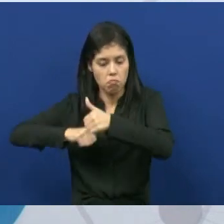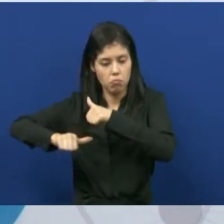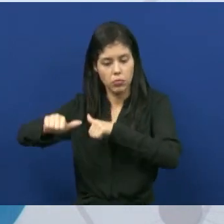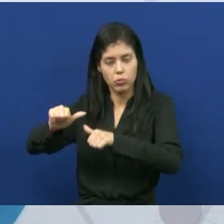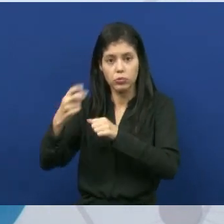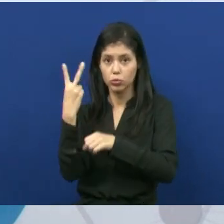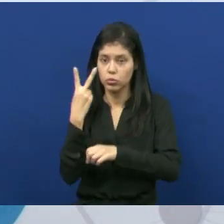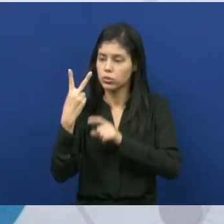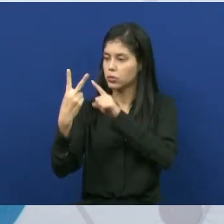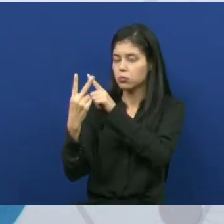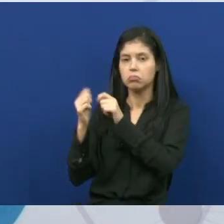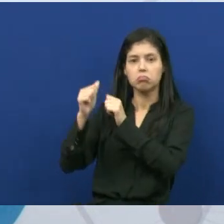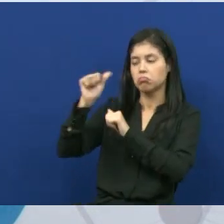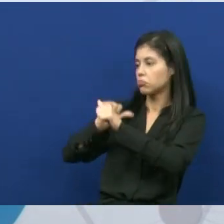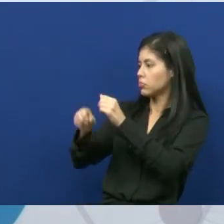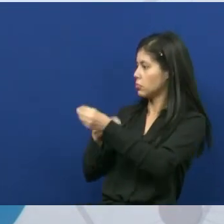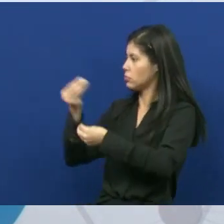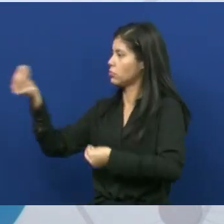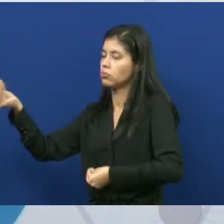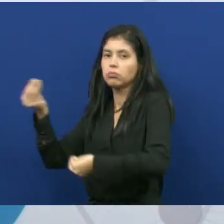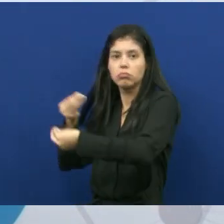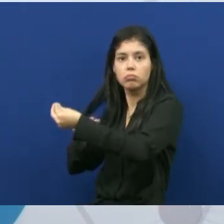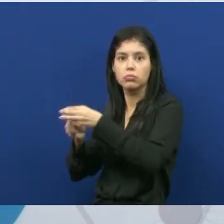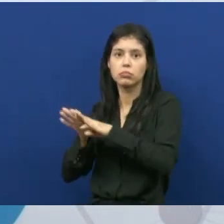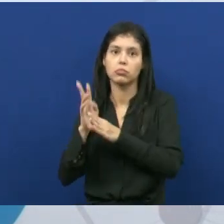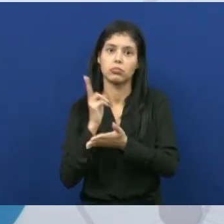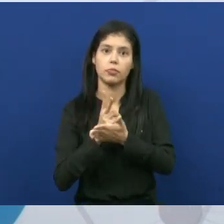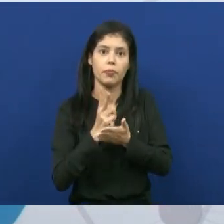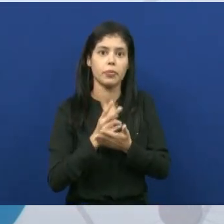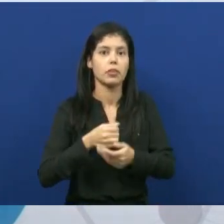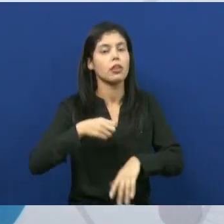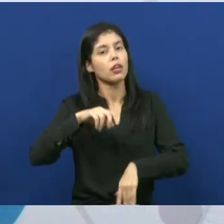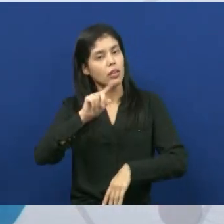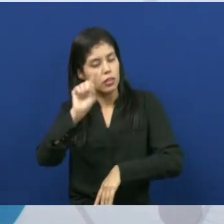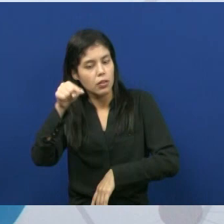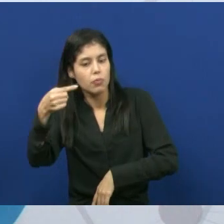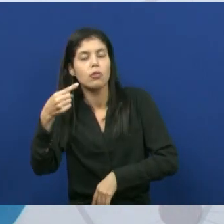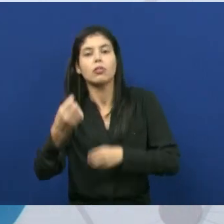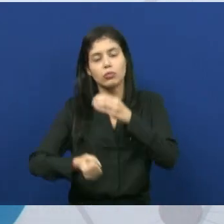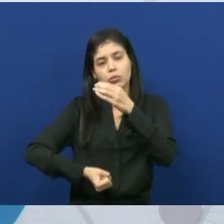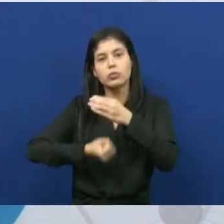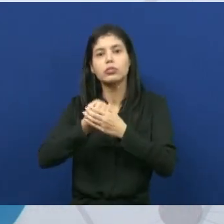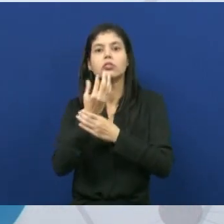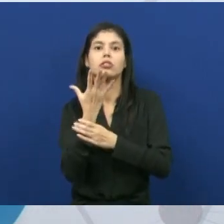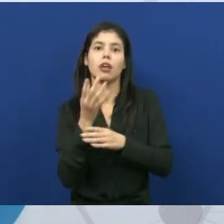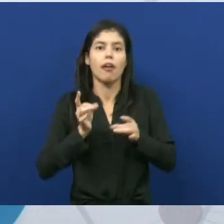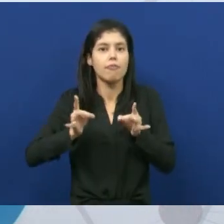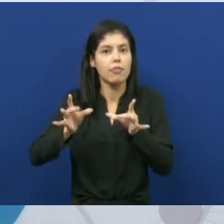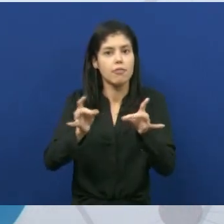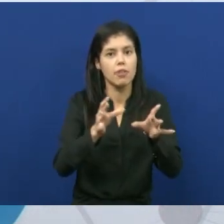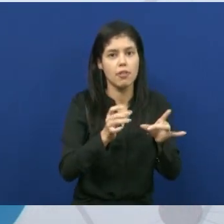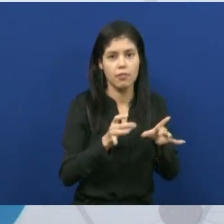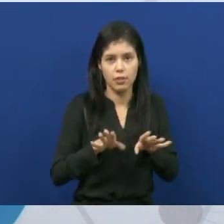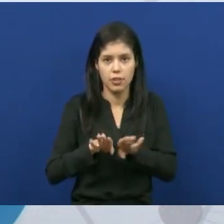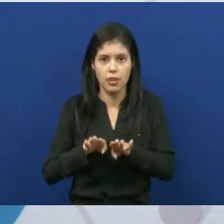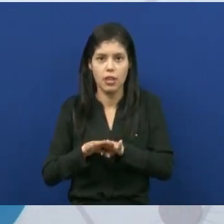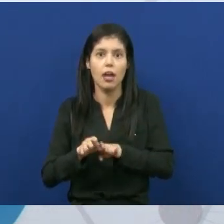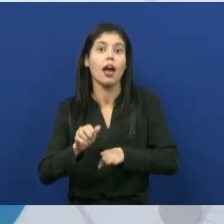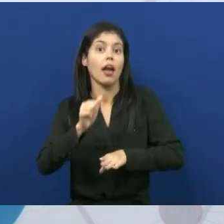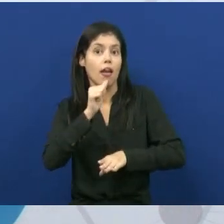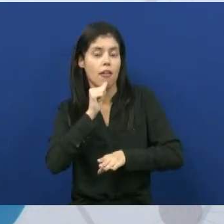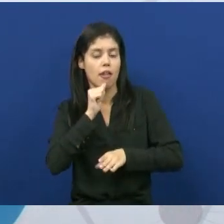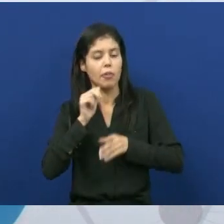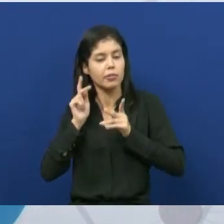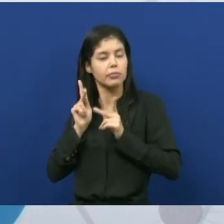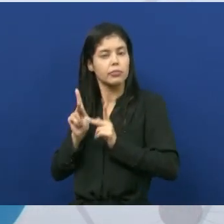algo por outro e ficava por aquilo mesmo aí a partir do momento que foi criando o comércio foi criando as vendas